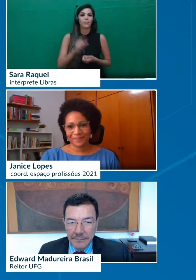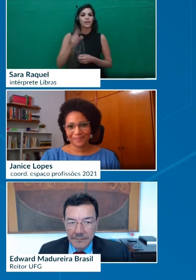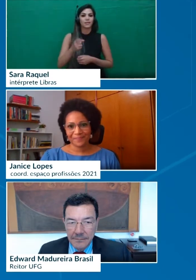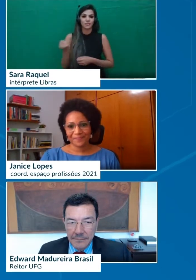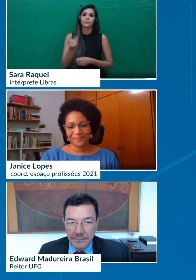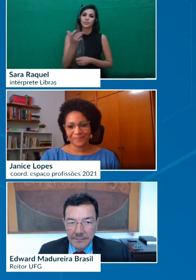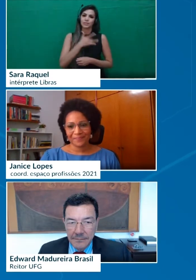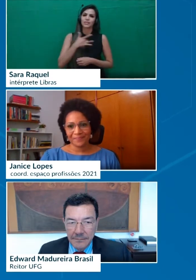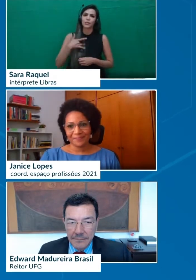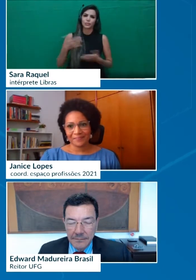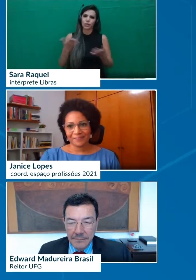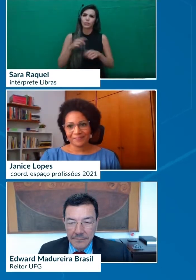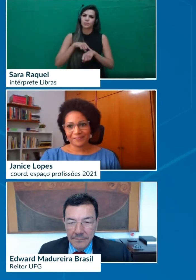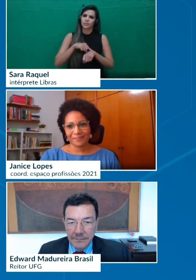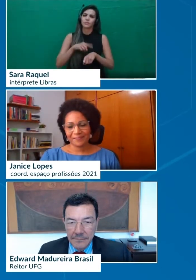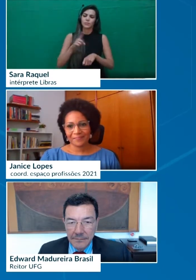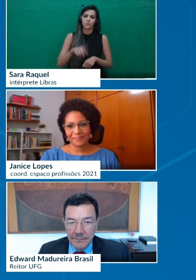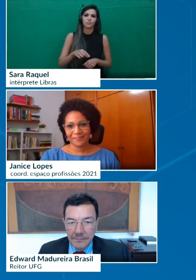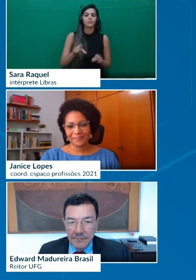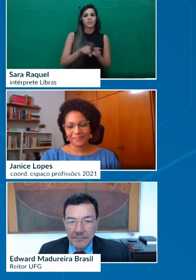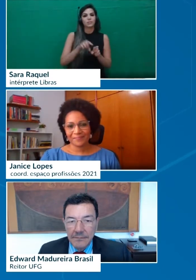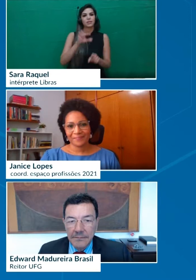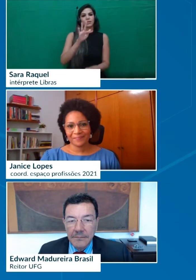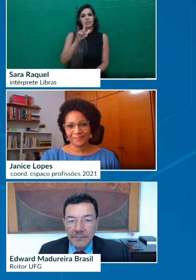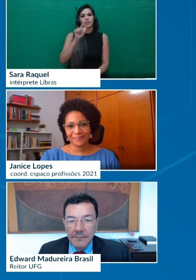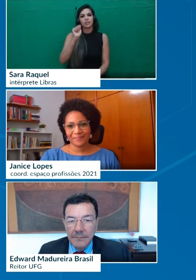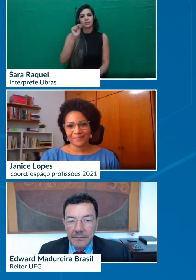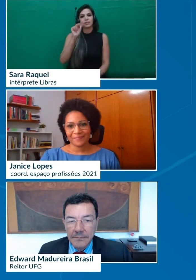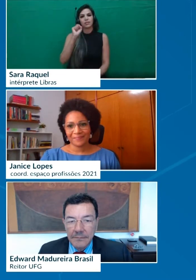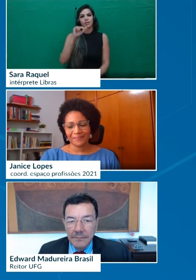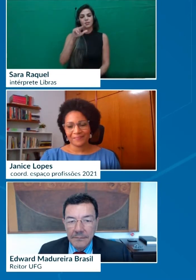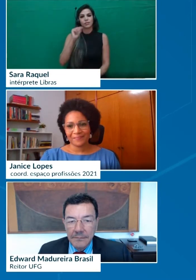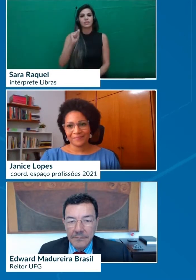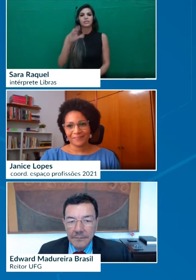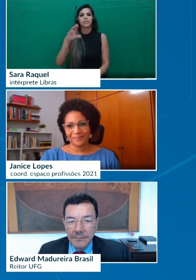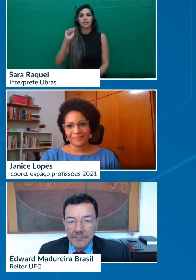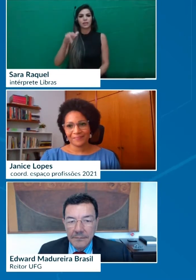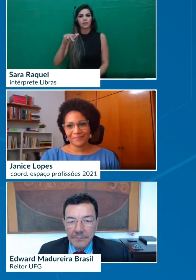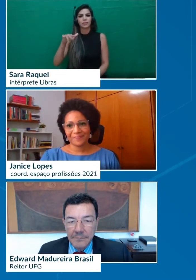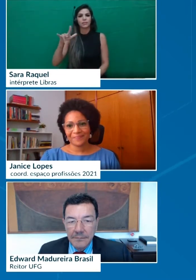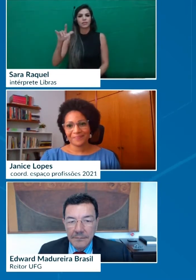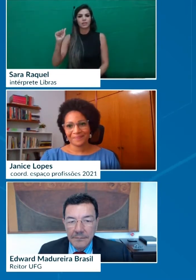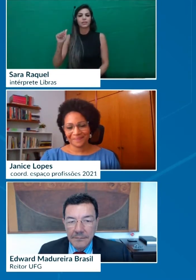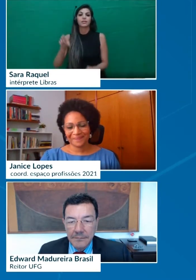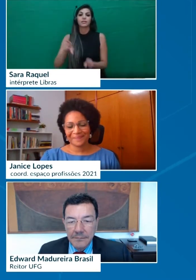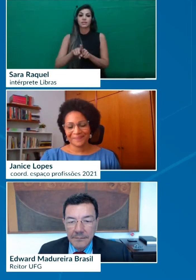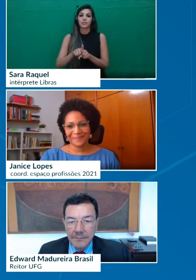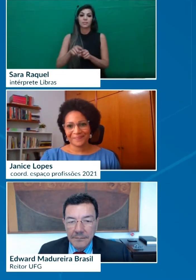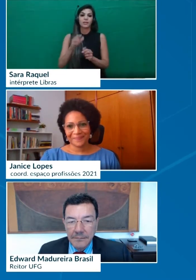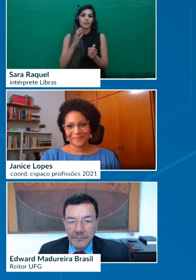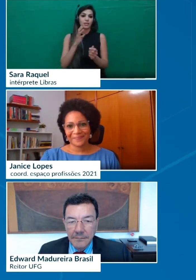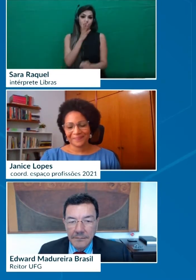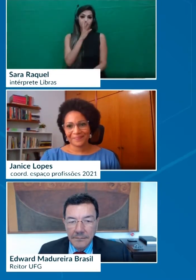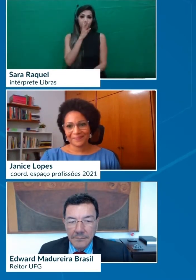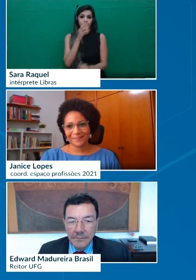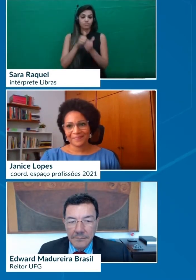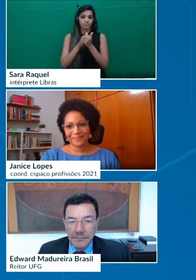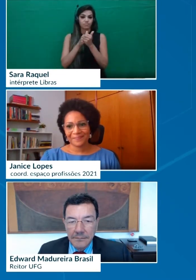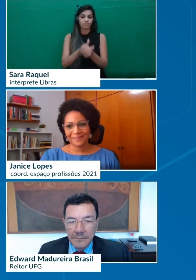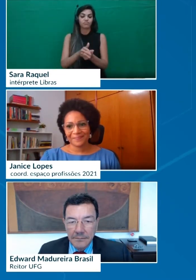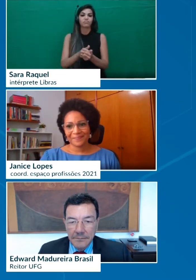saúde nesse momento. Flauzina Maria da Conceição, dando boa tarde. Camila Maia, nossa colega aqui, acompanhando também a nossa